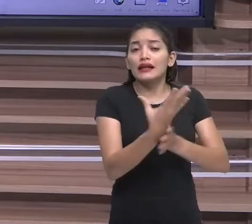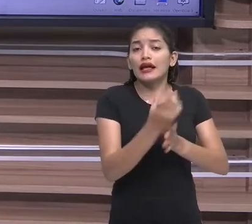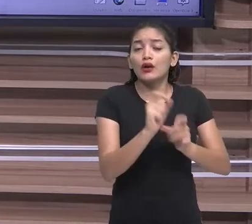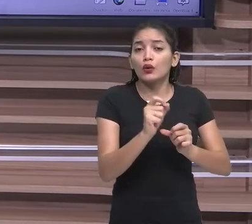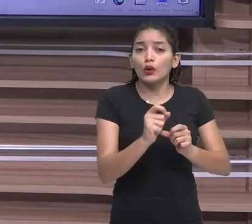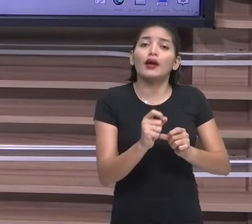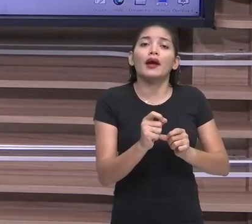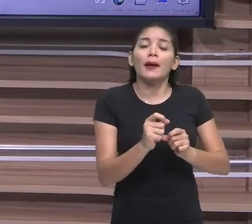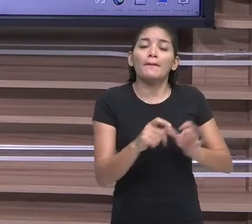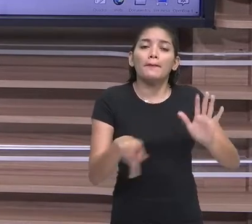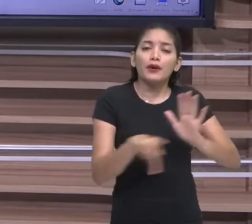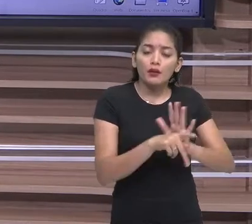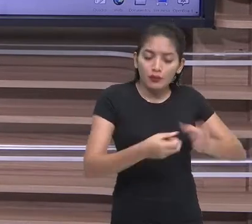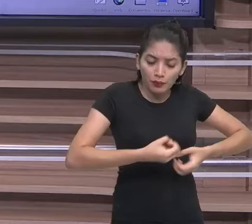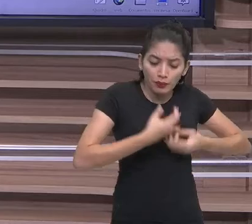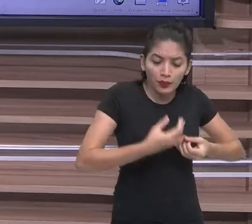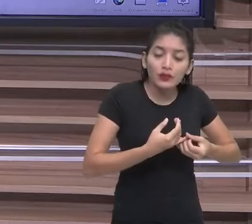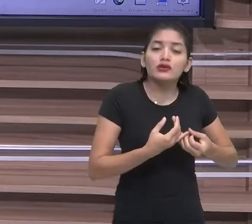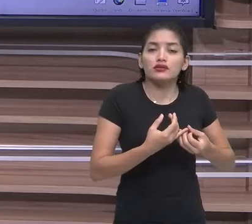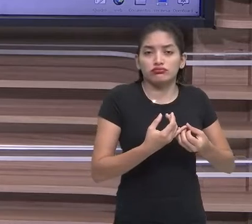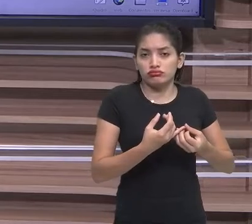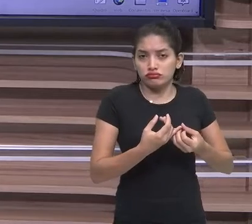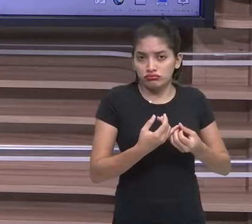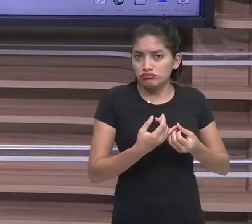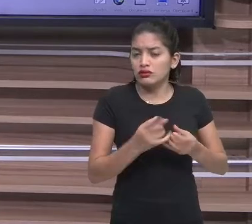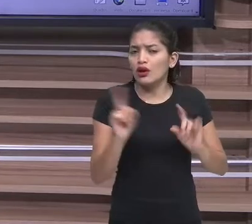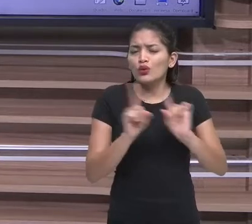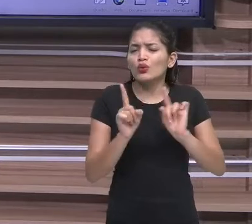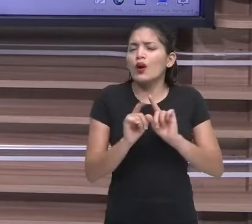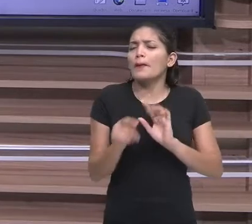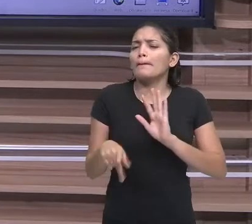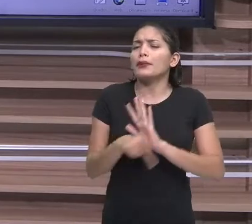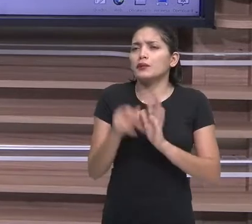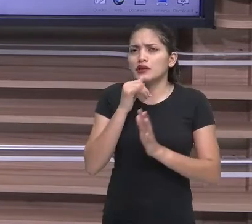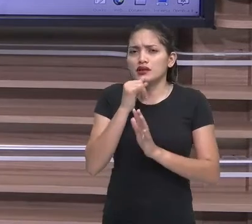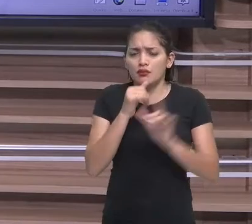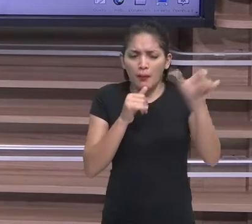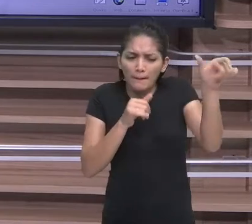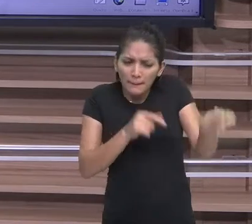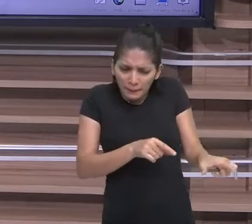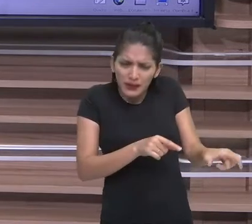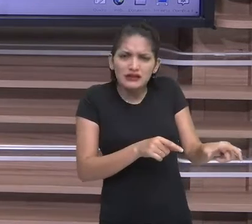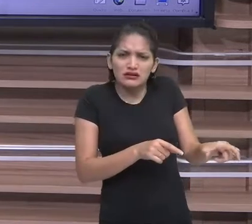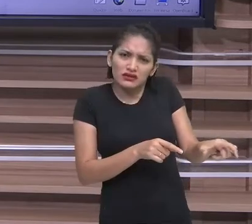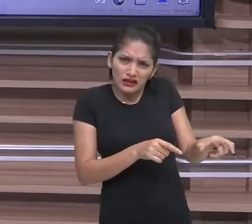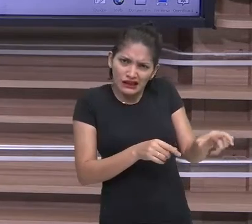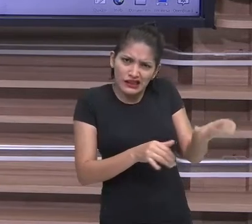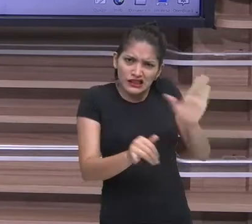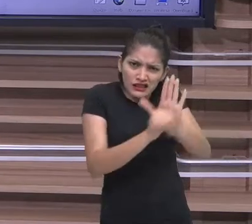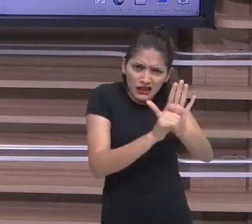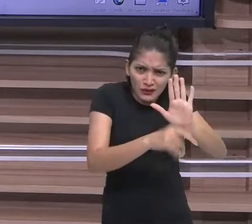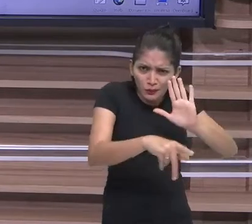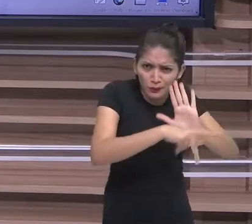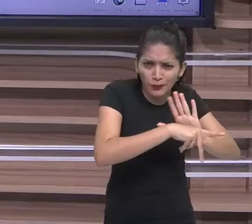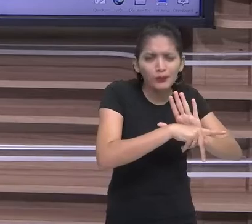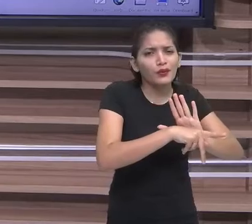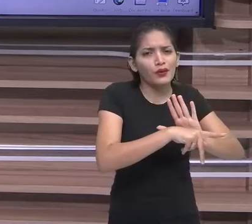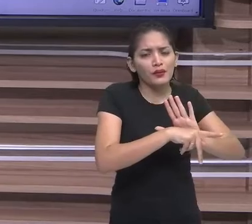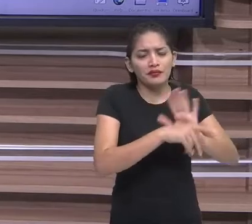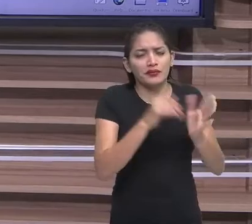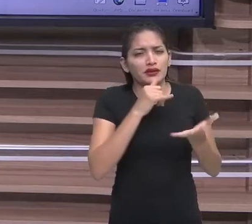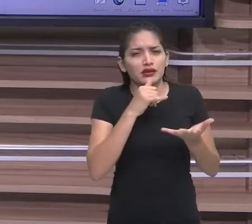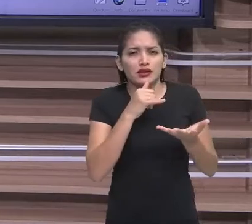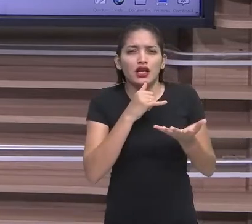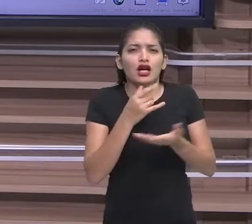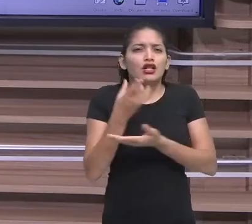uma produção poética. Mas não é um personagem com identidade própria,